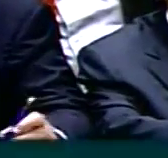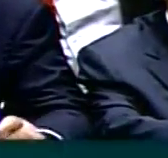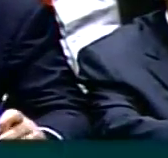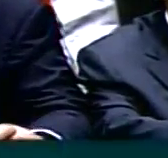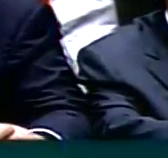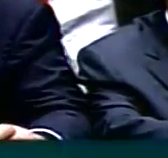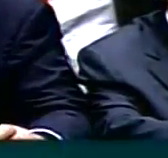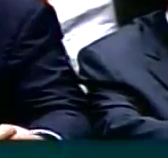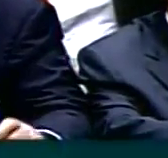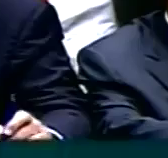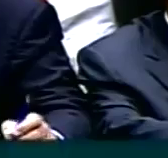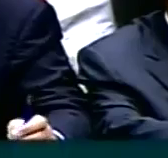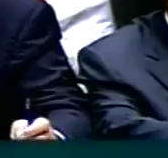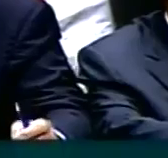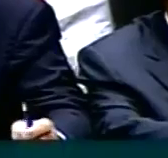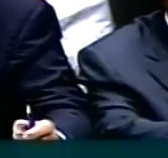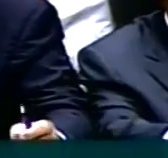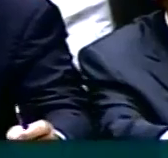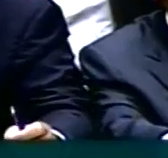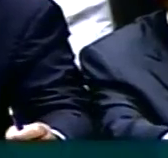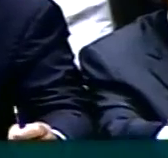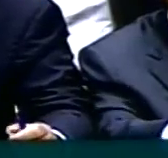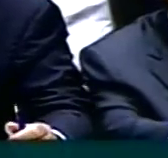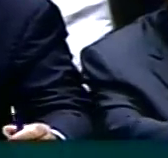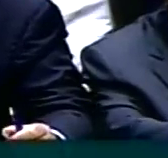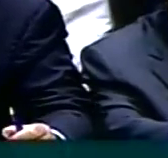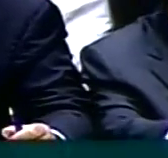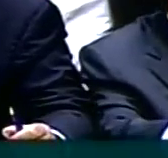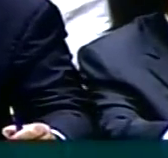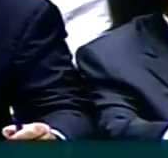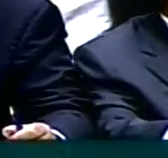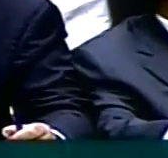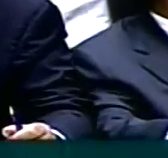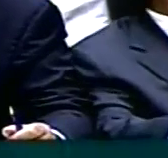votação. Deputado Chico Alencar.